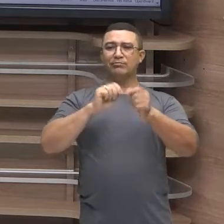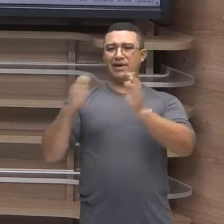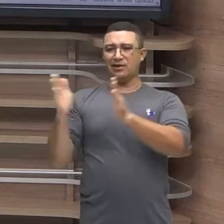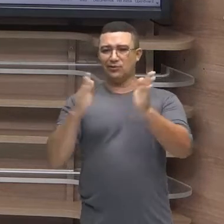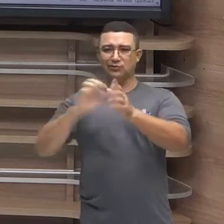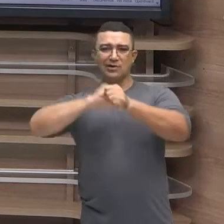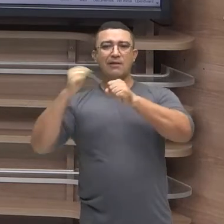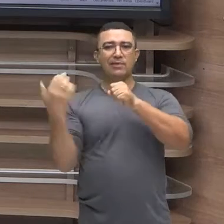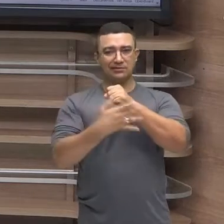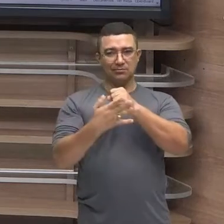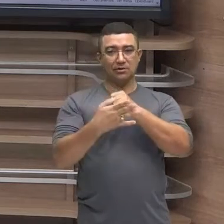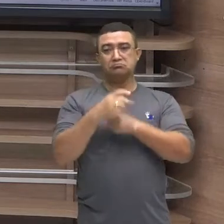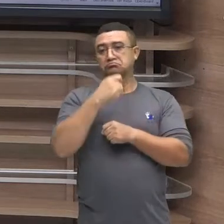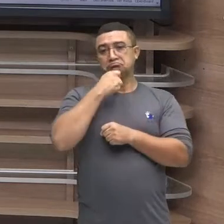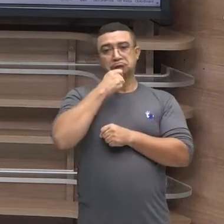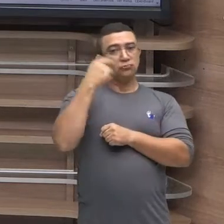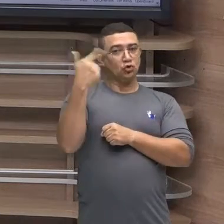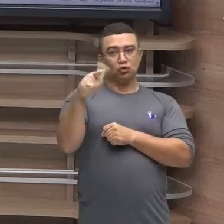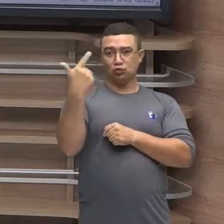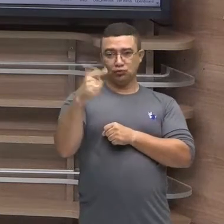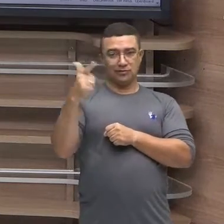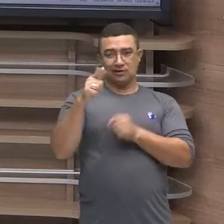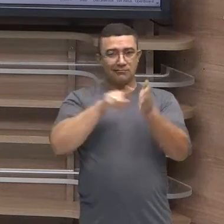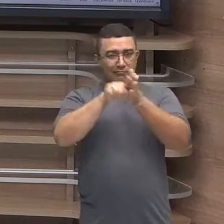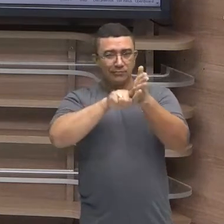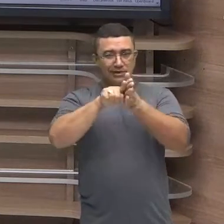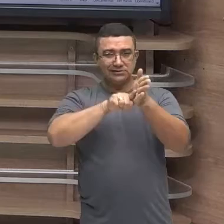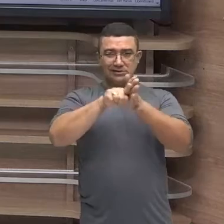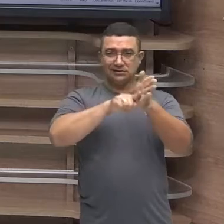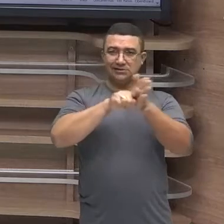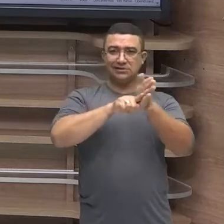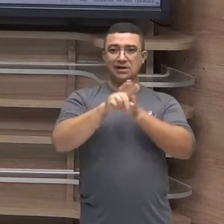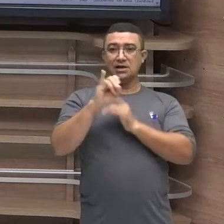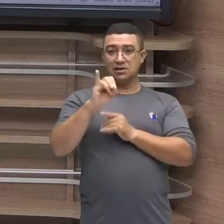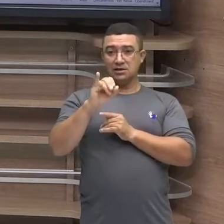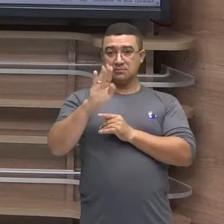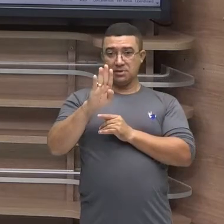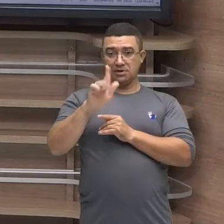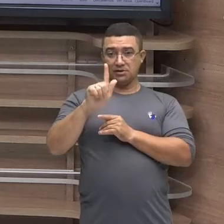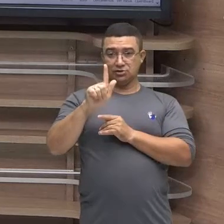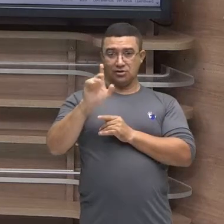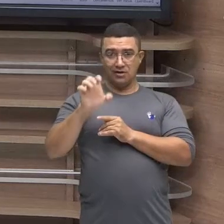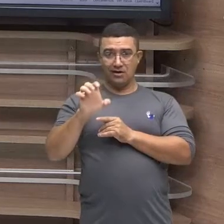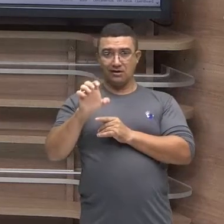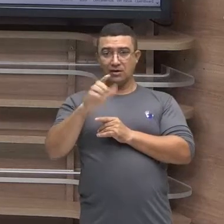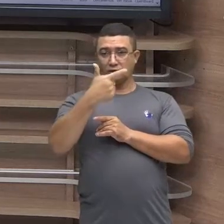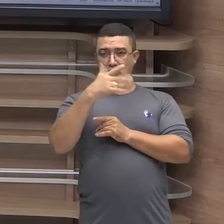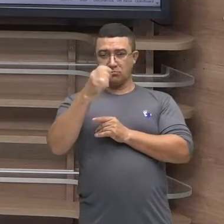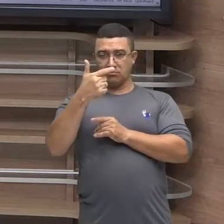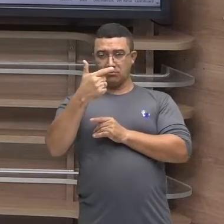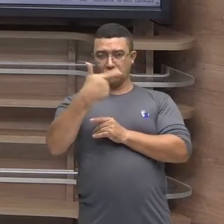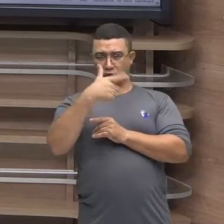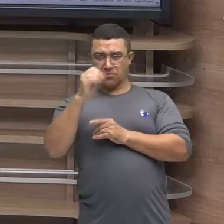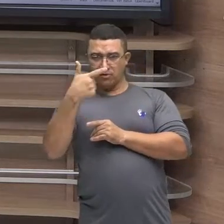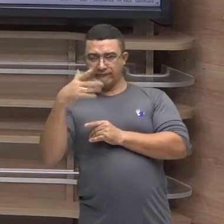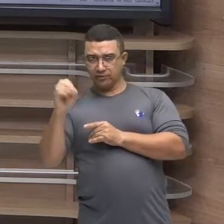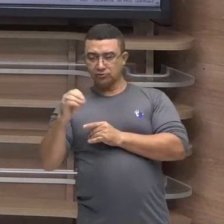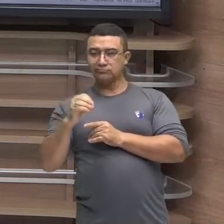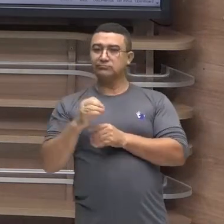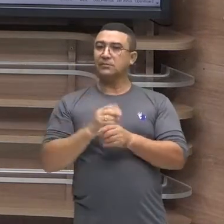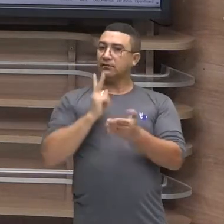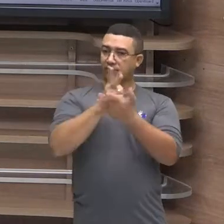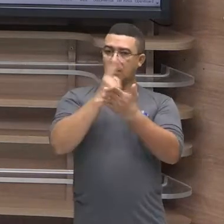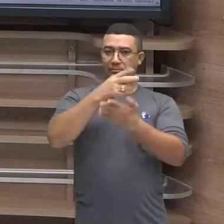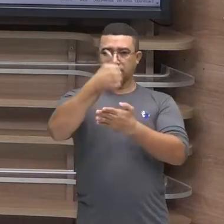Então, esses dados ainda não tiveram aí todos os seus dados que foram levantados, tá bom? Então, a cada 10